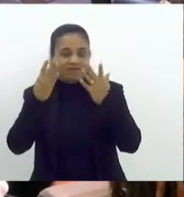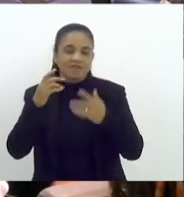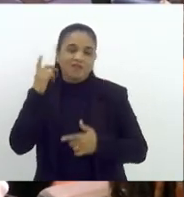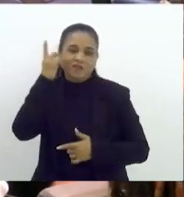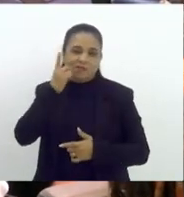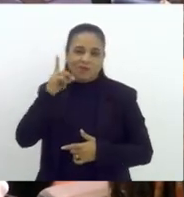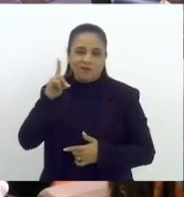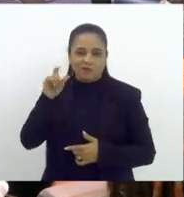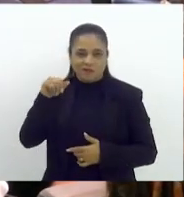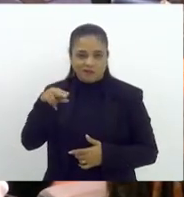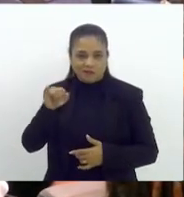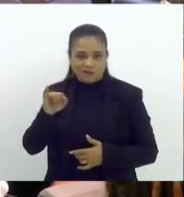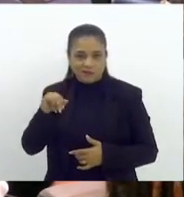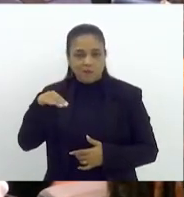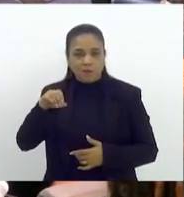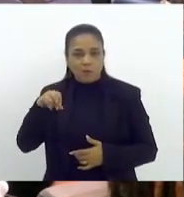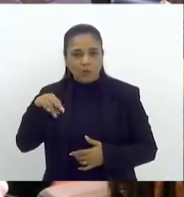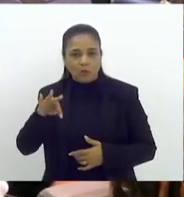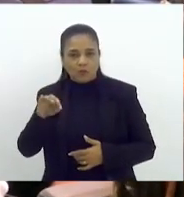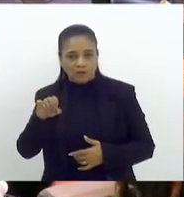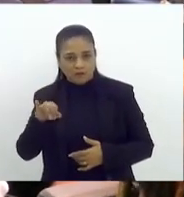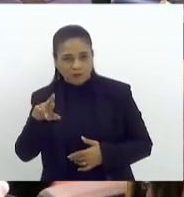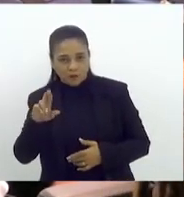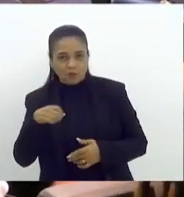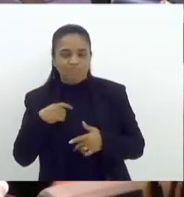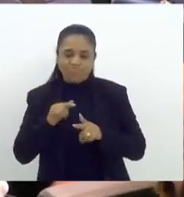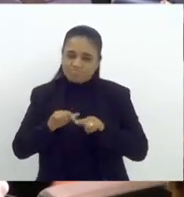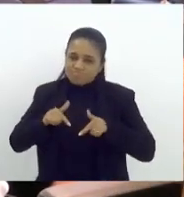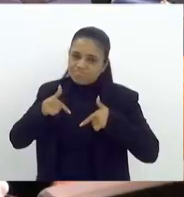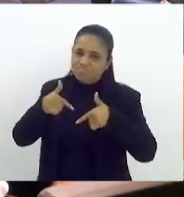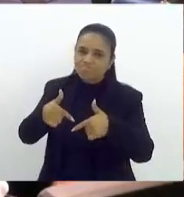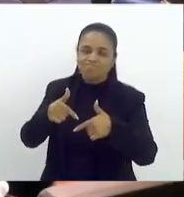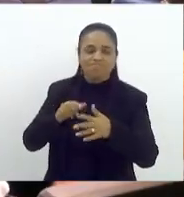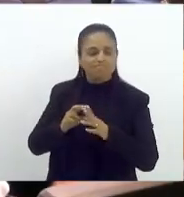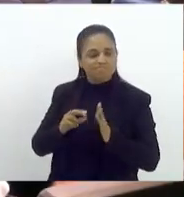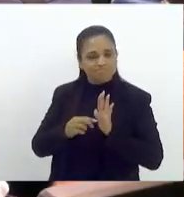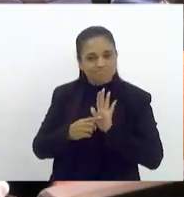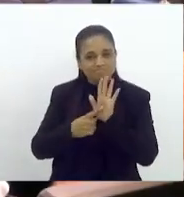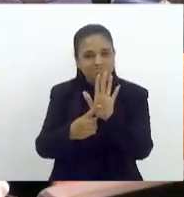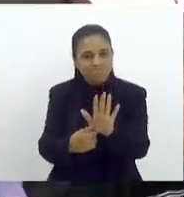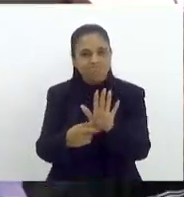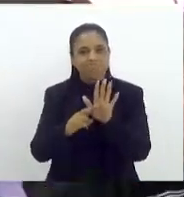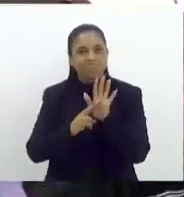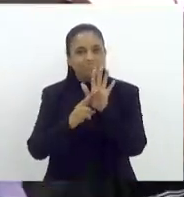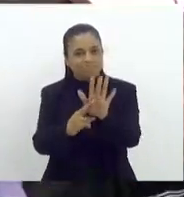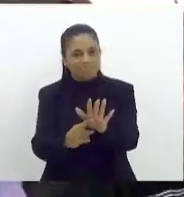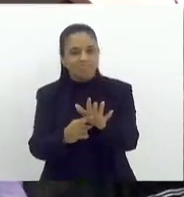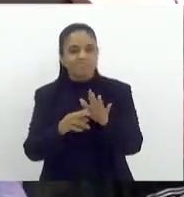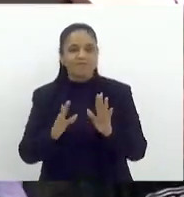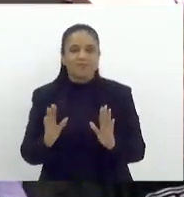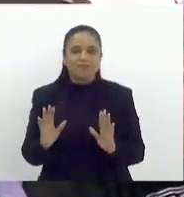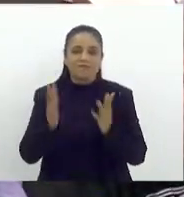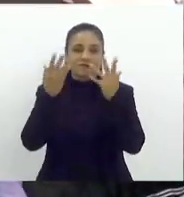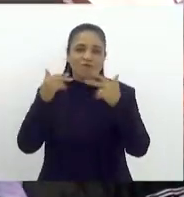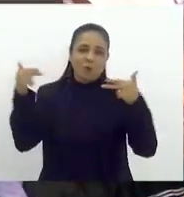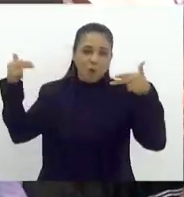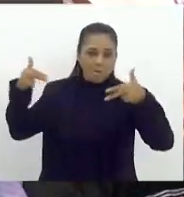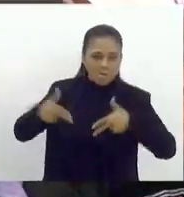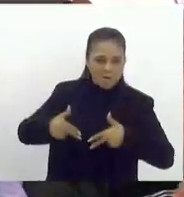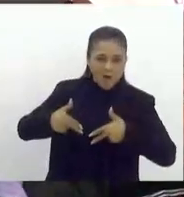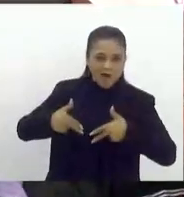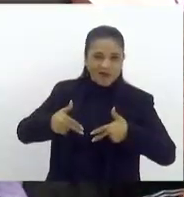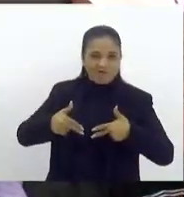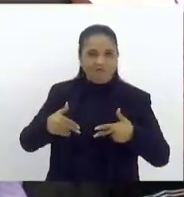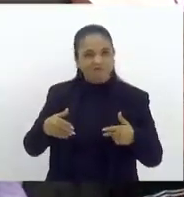Dani Monteiro precursora dessa luta na Assembleia Legislativa e vivo hip hop vamos juntos